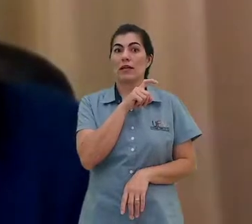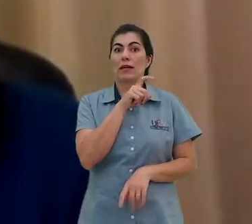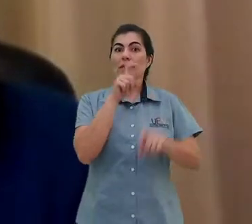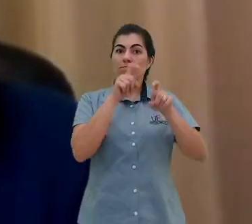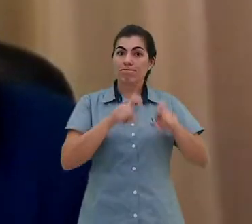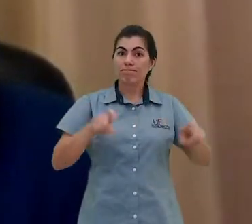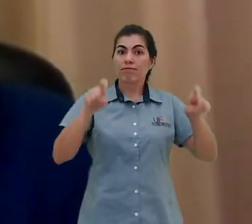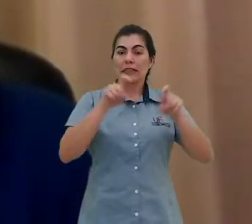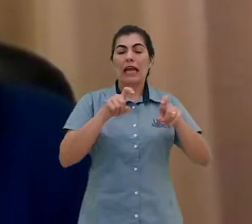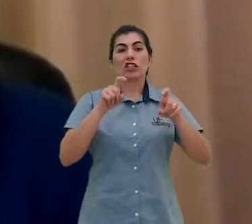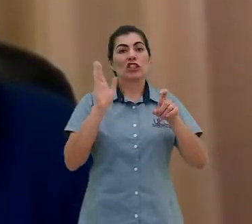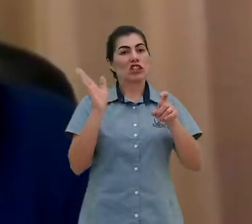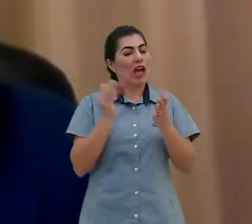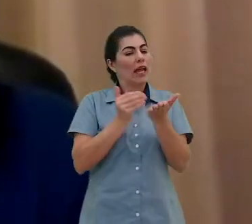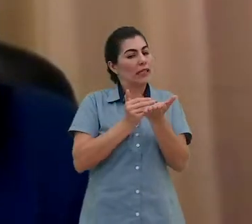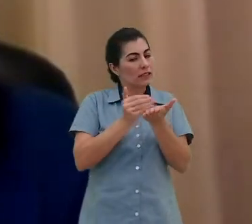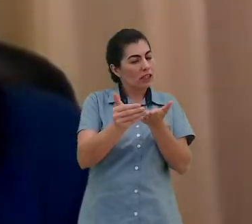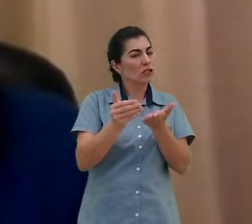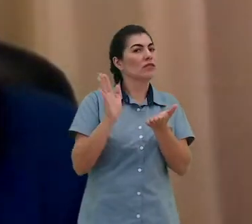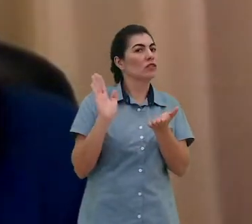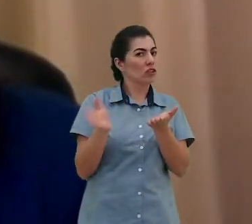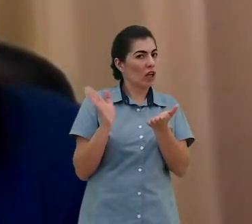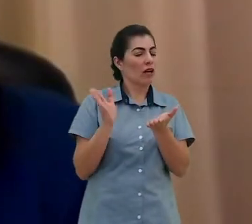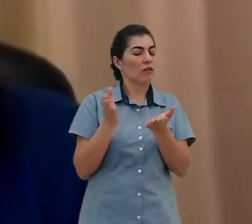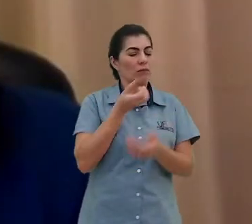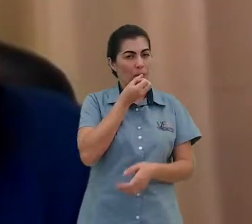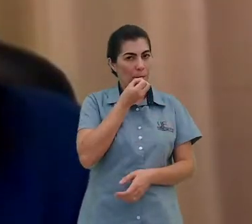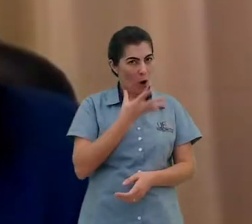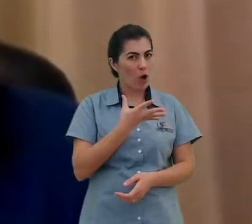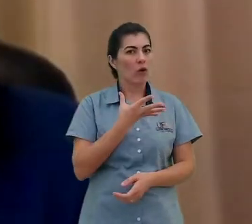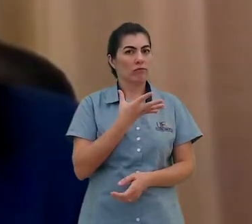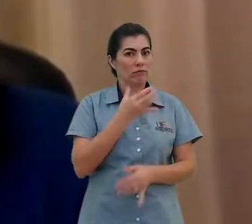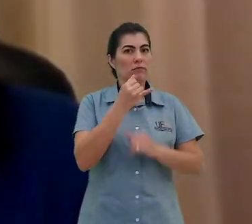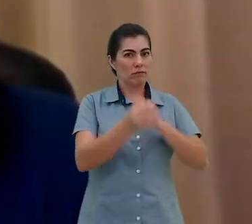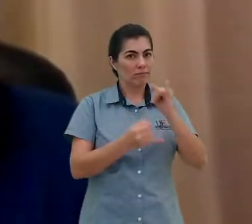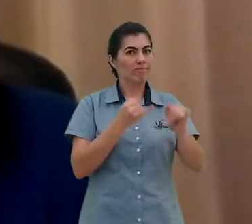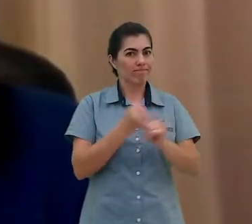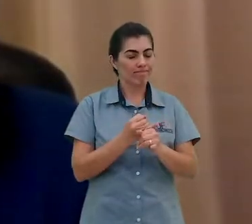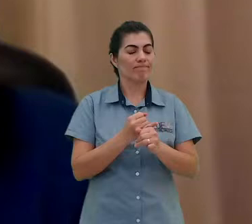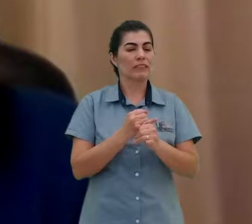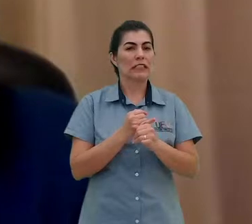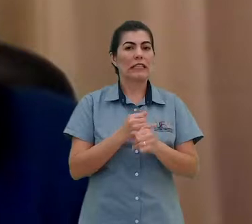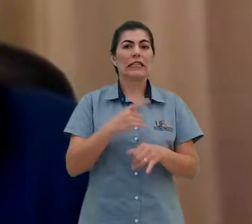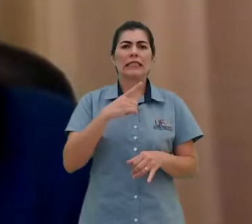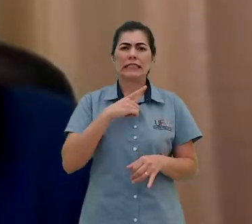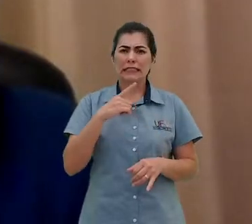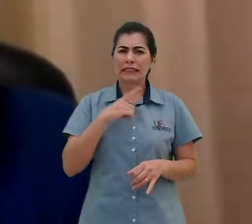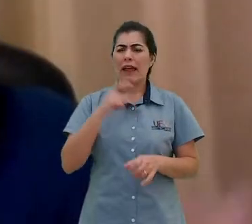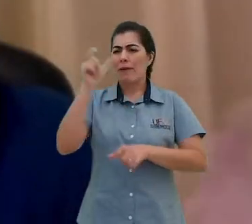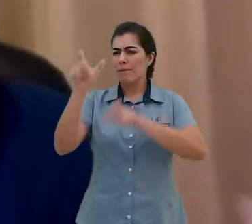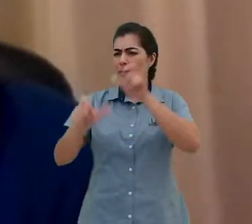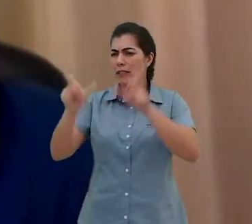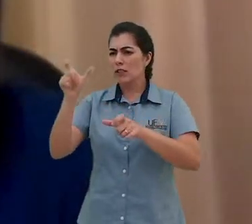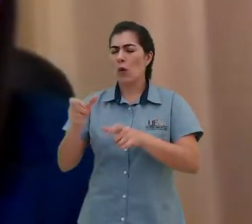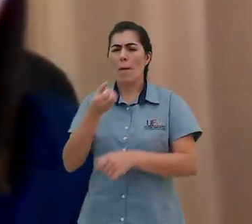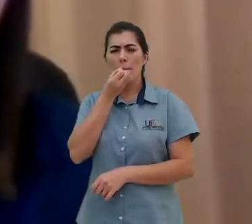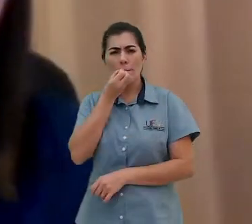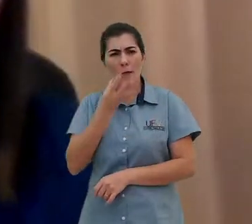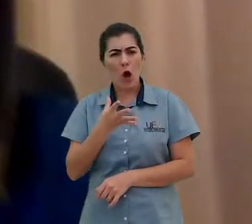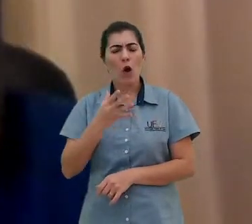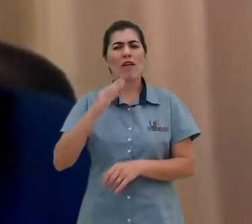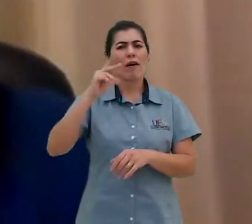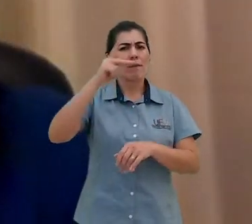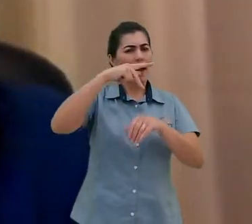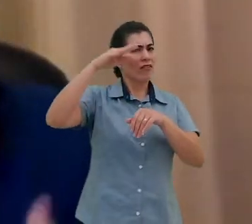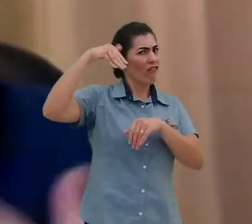boa iniciativa já, para começar, né? E aí tem muita gente boa no Brasil, no exterior também tem, mas no